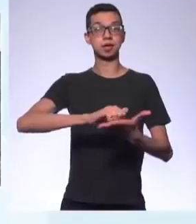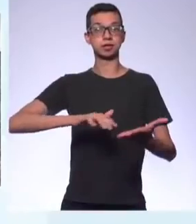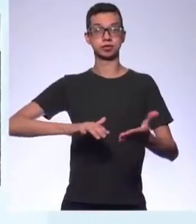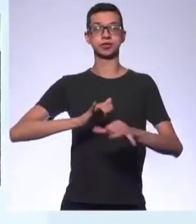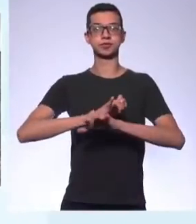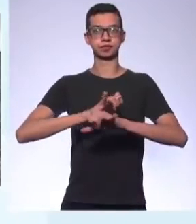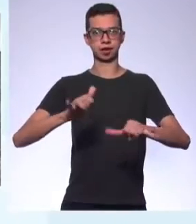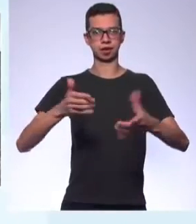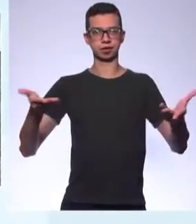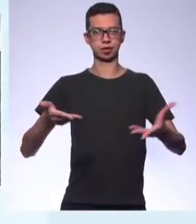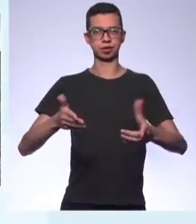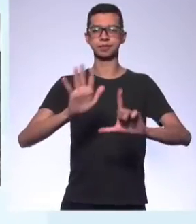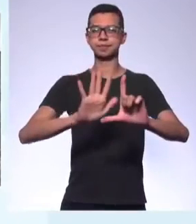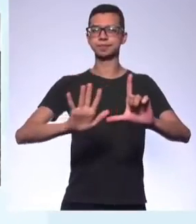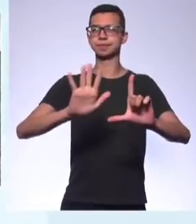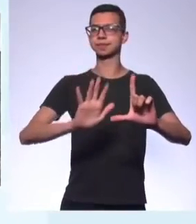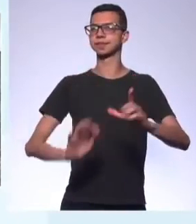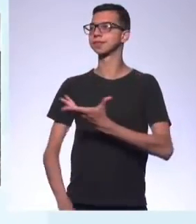para vocês.